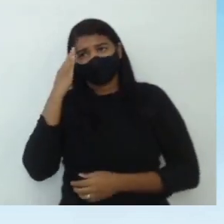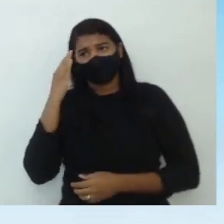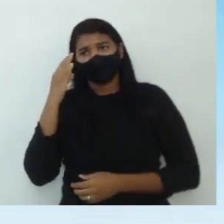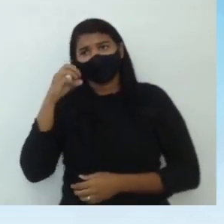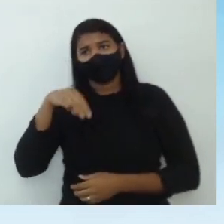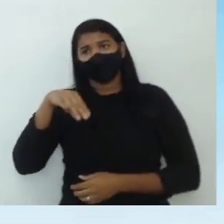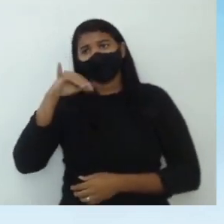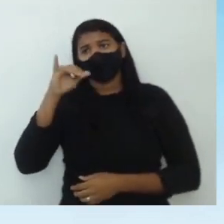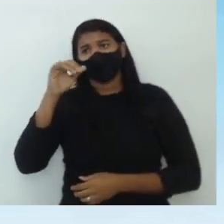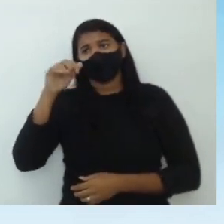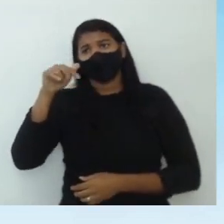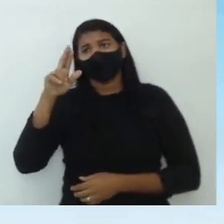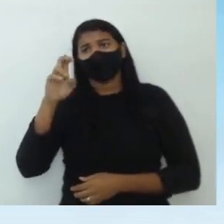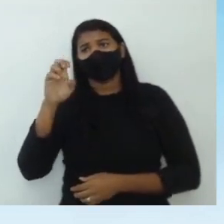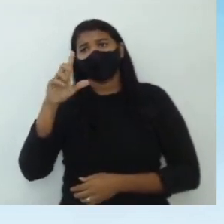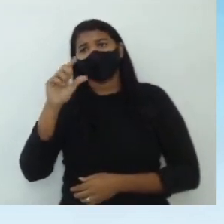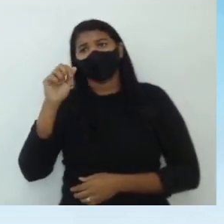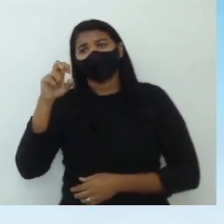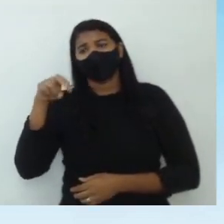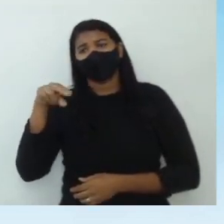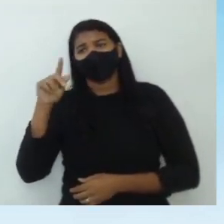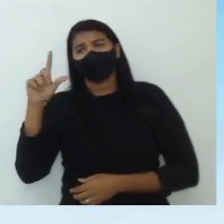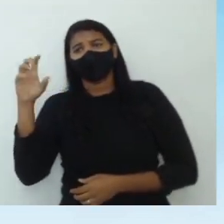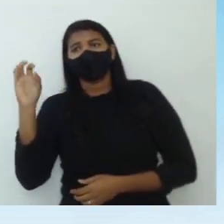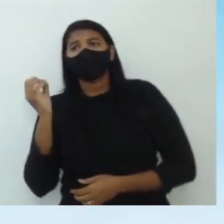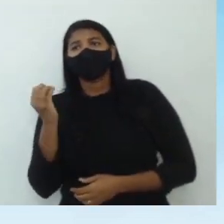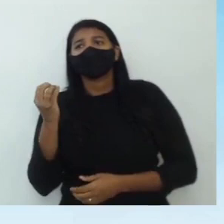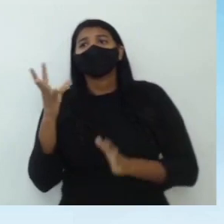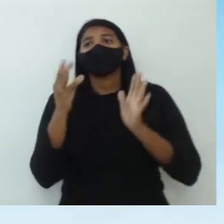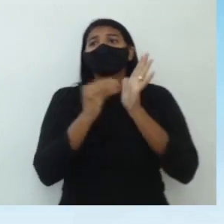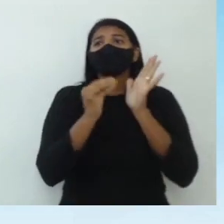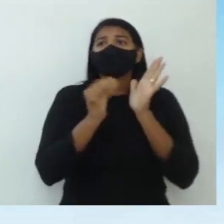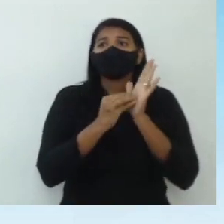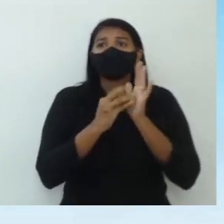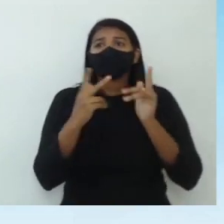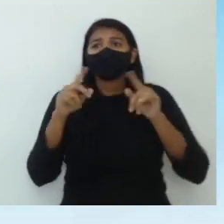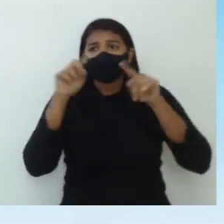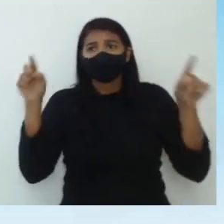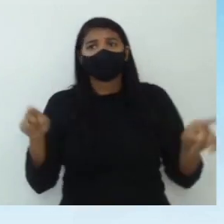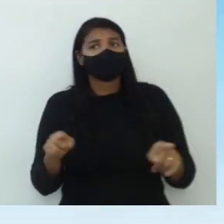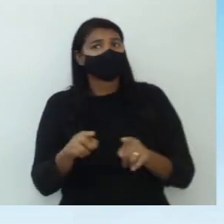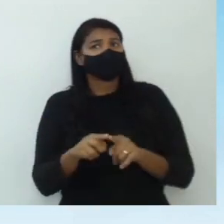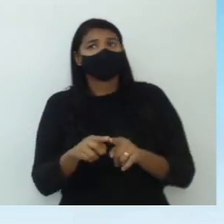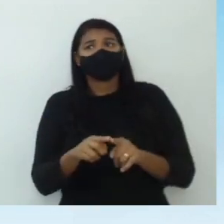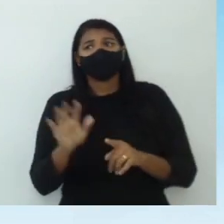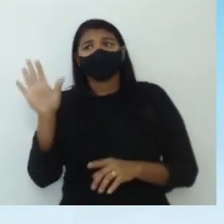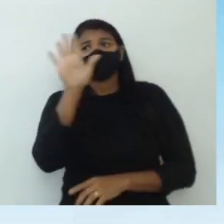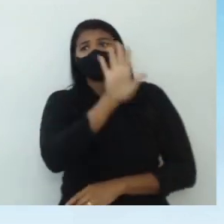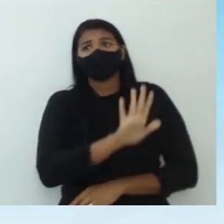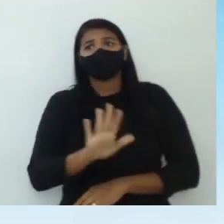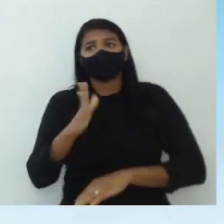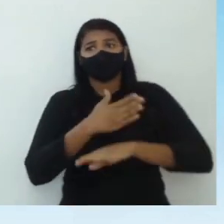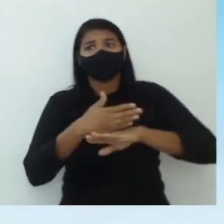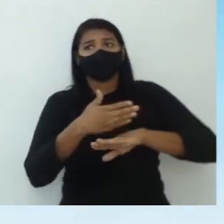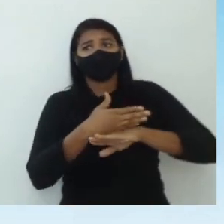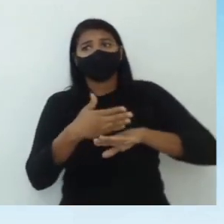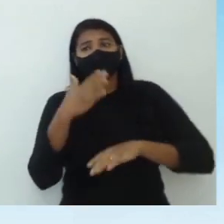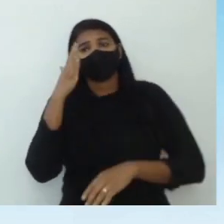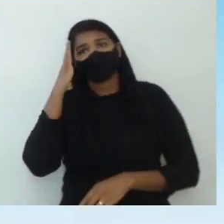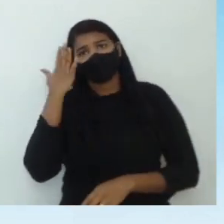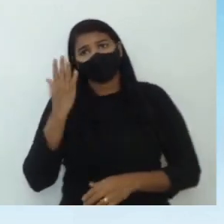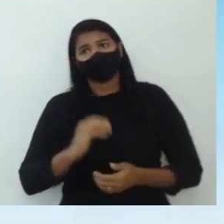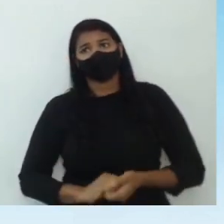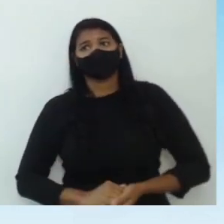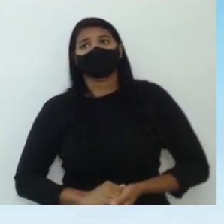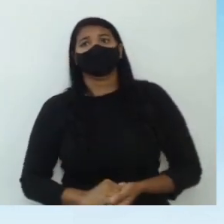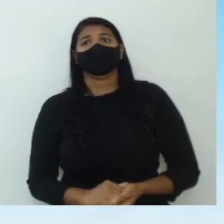né? Aquele grande quadro. Então, se falta alguma coisa naquele quadro, fica uma página em branco. Exatamente. Né? Exatamente. Então, é